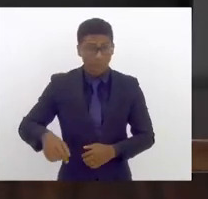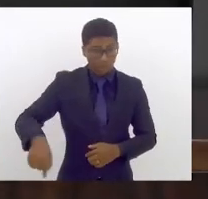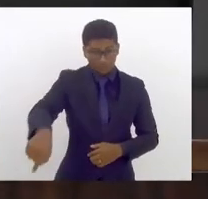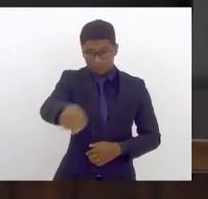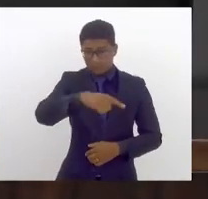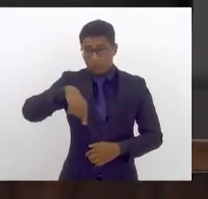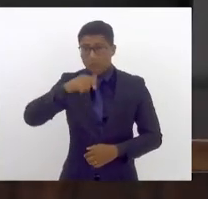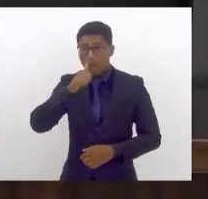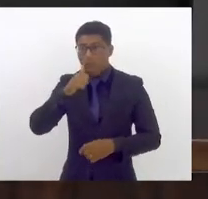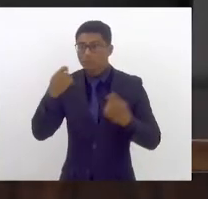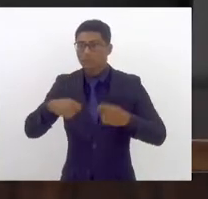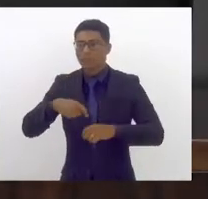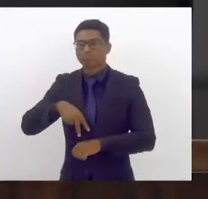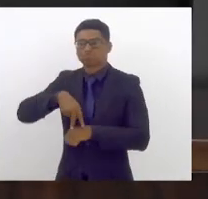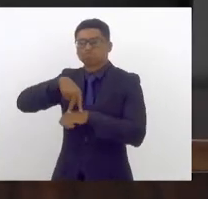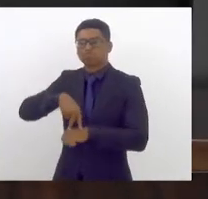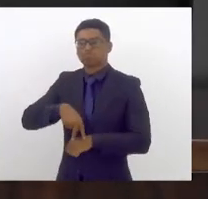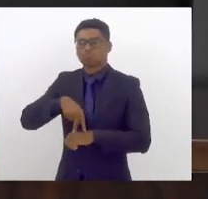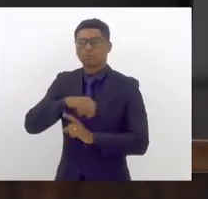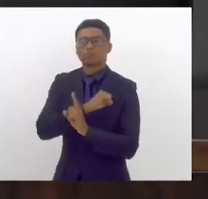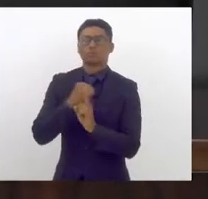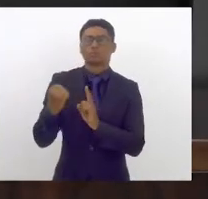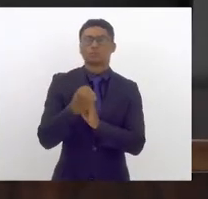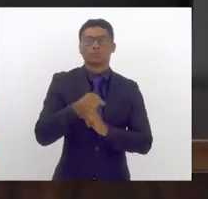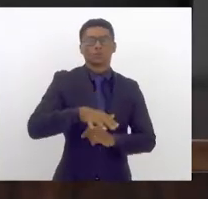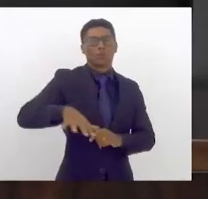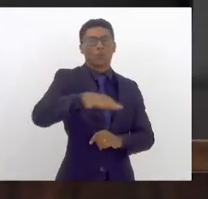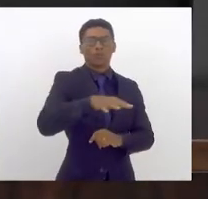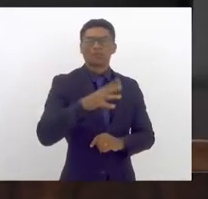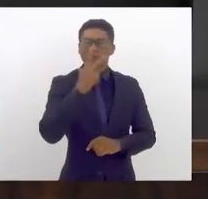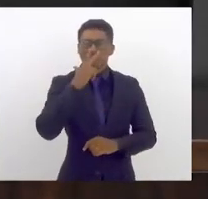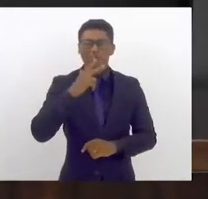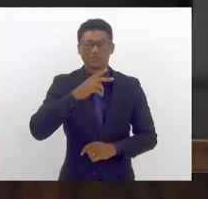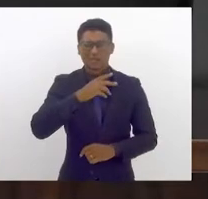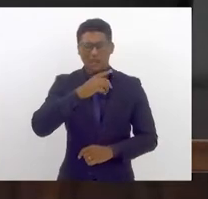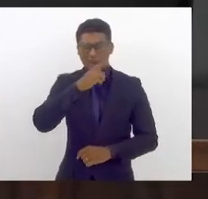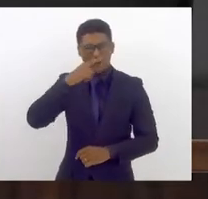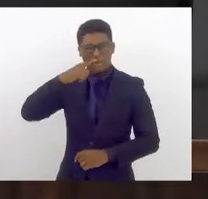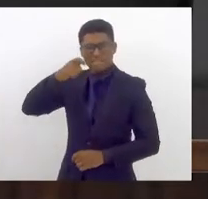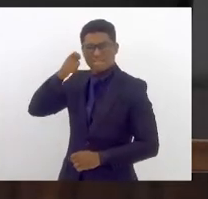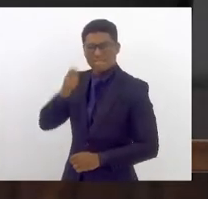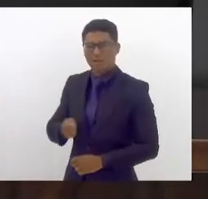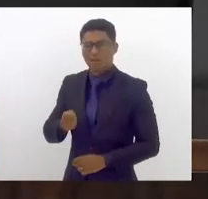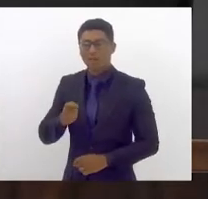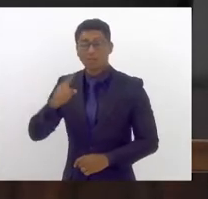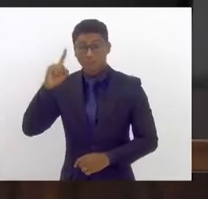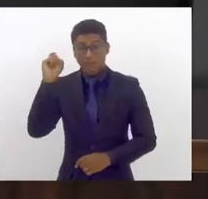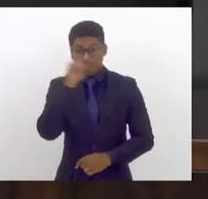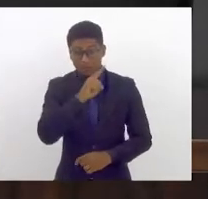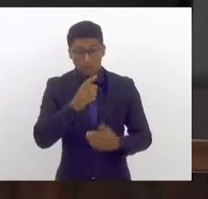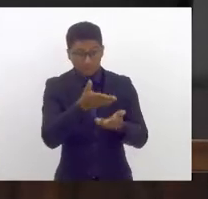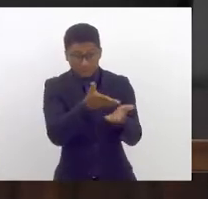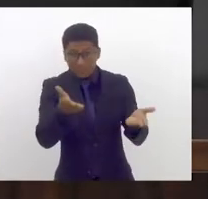nos posicionarmos nessa sociedade tão machista tão difícil e é